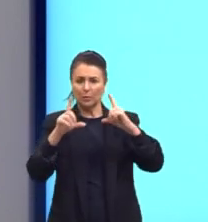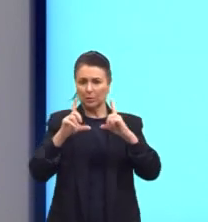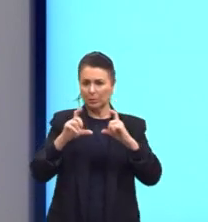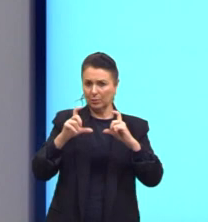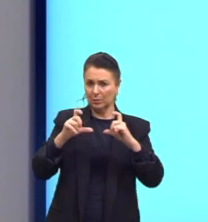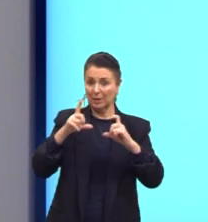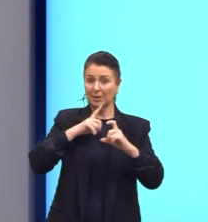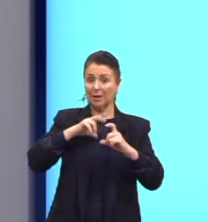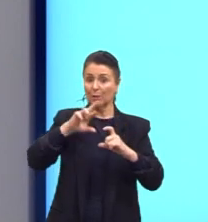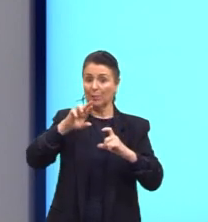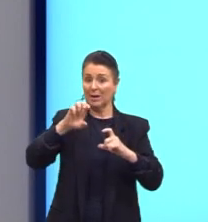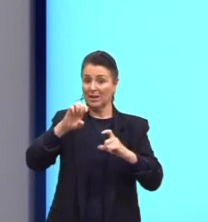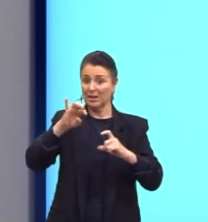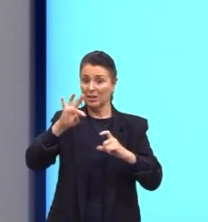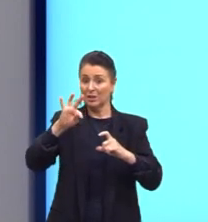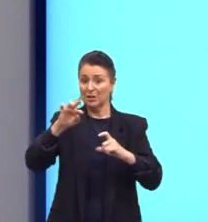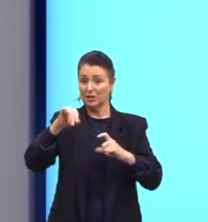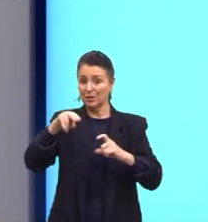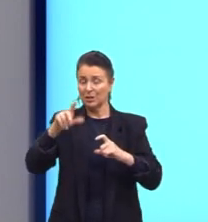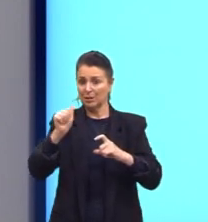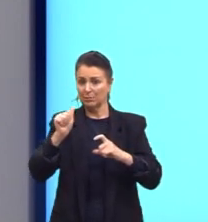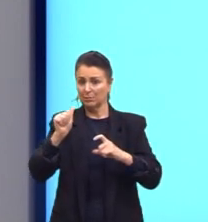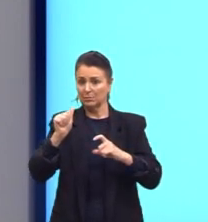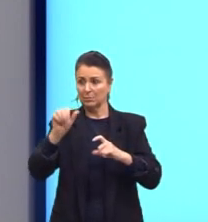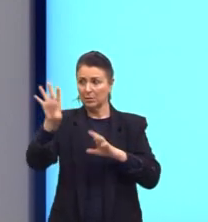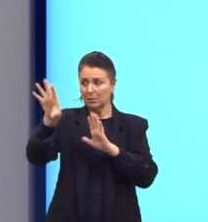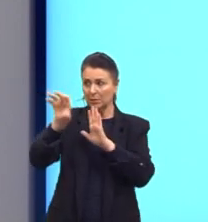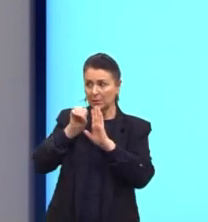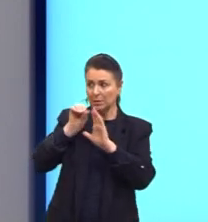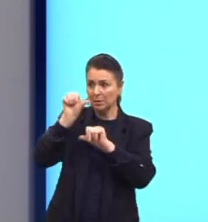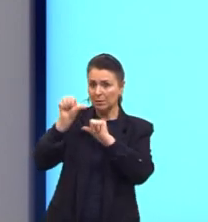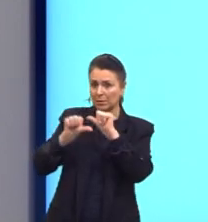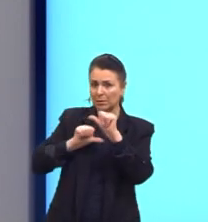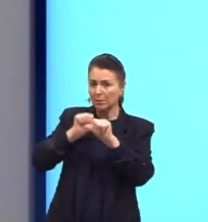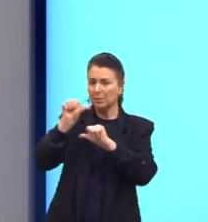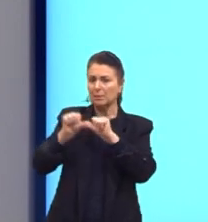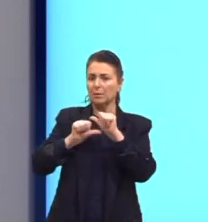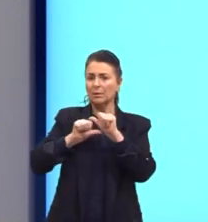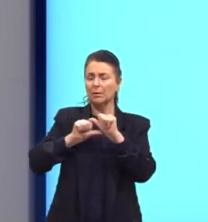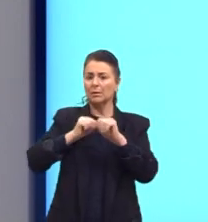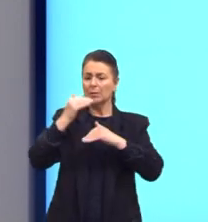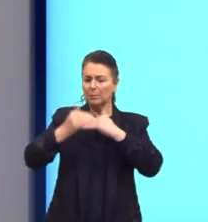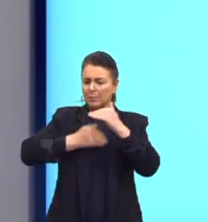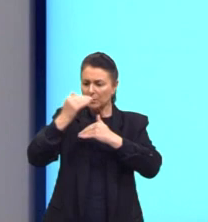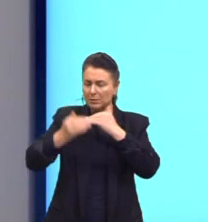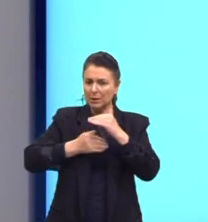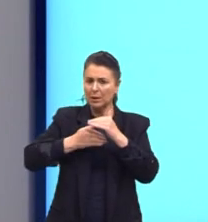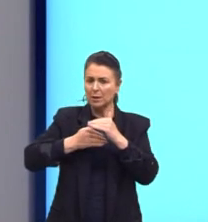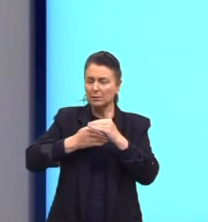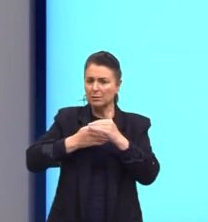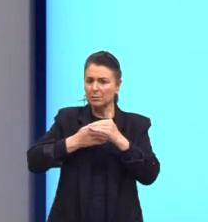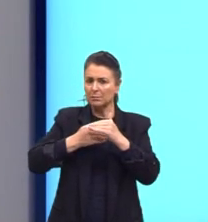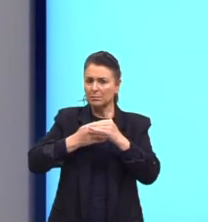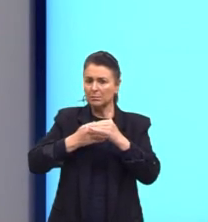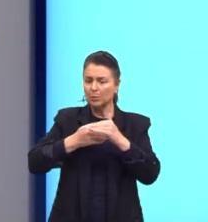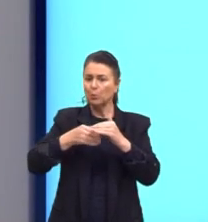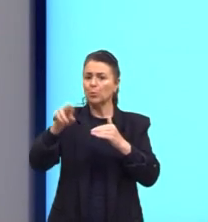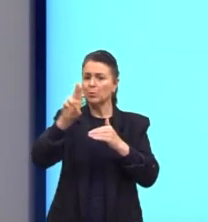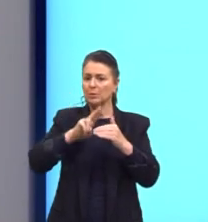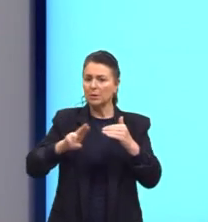retina que detecta e processa os sinais utilizando células especializadas